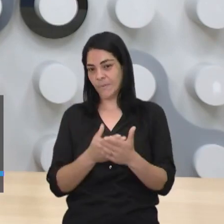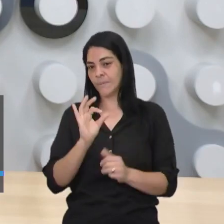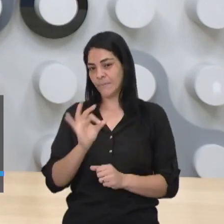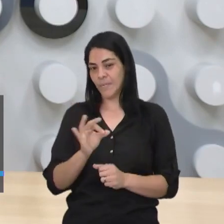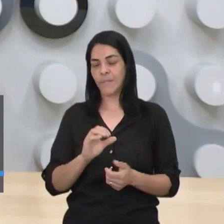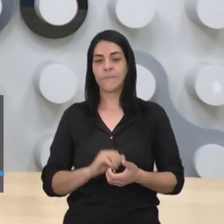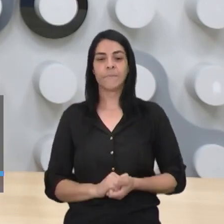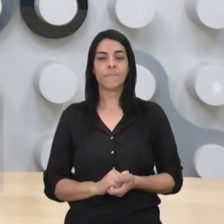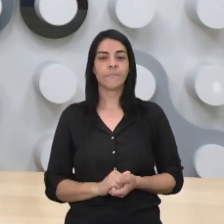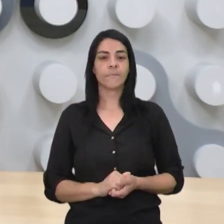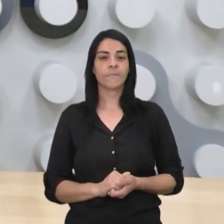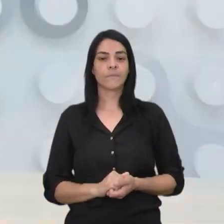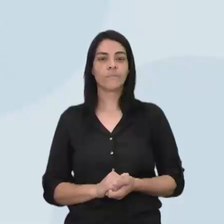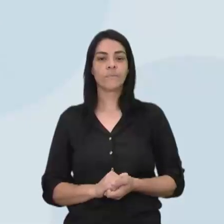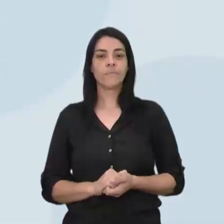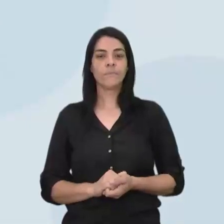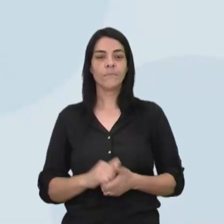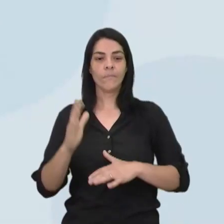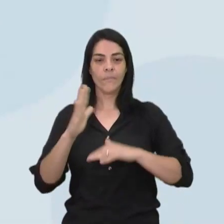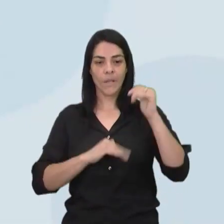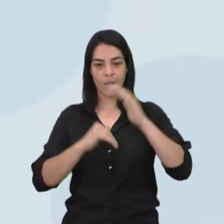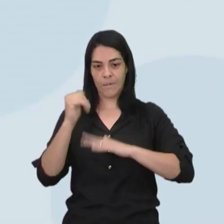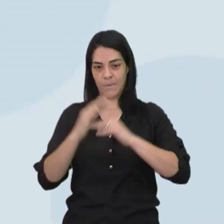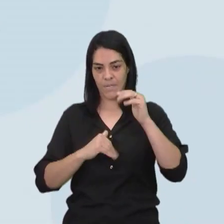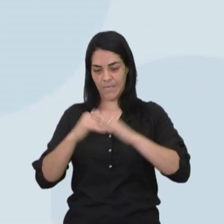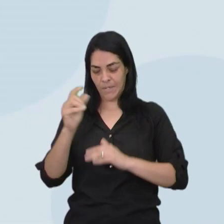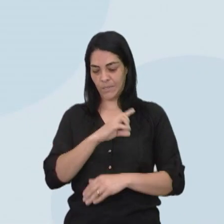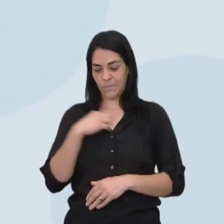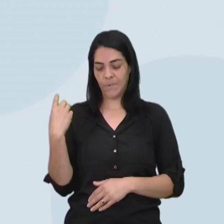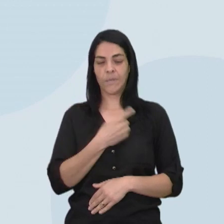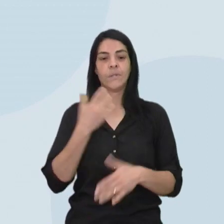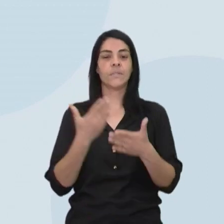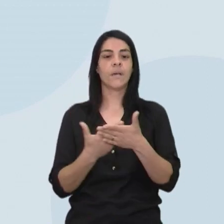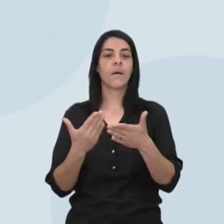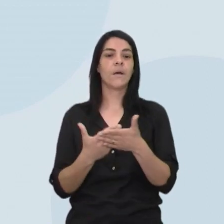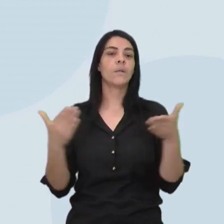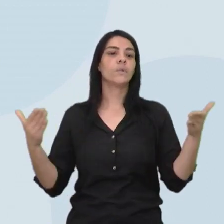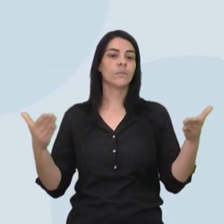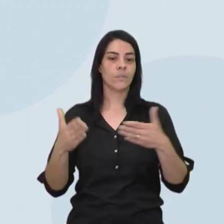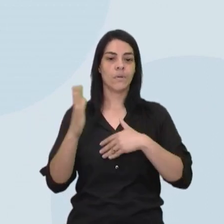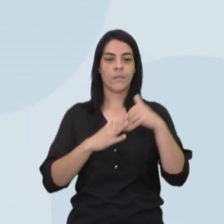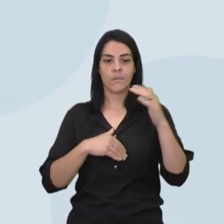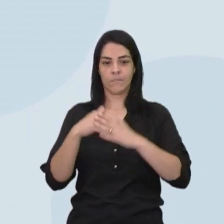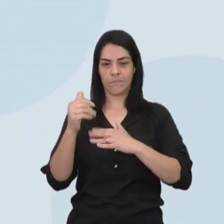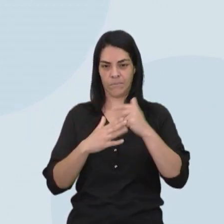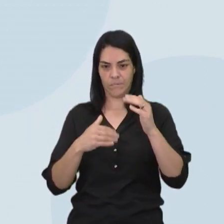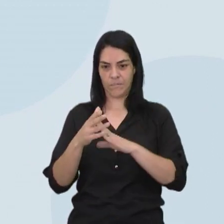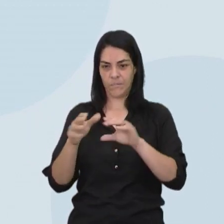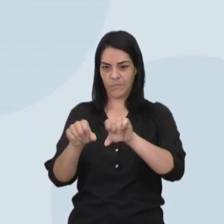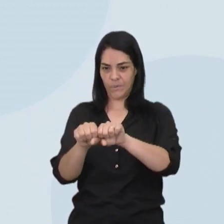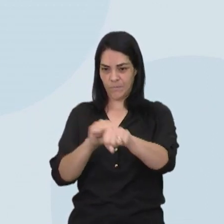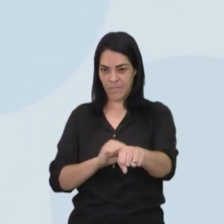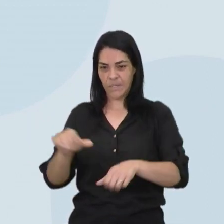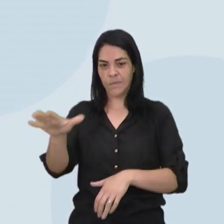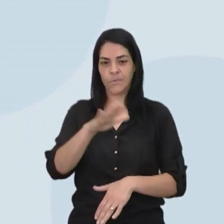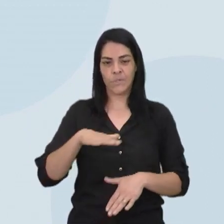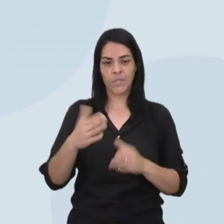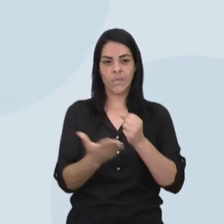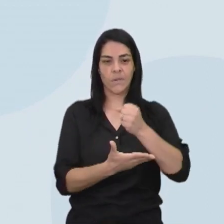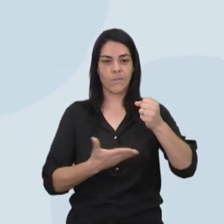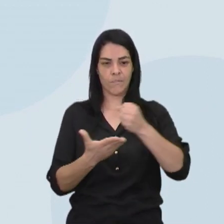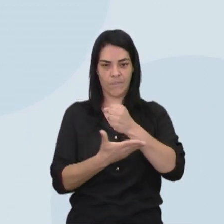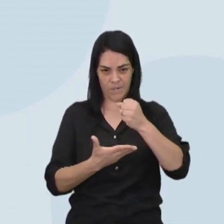Bom, vamos ver as nossas habilidades para a nossa aula de hoje. Então, a gente tem aí a habilidade da formação geral básica,